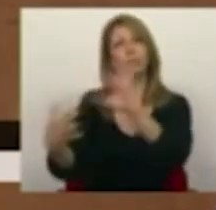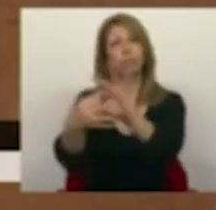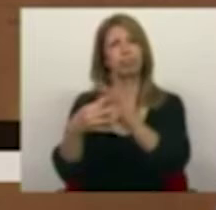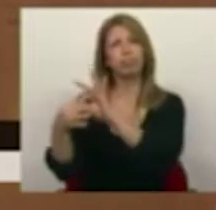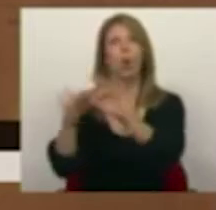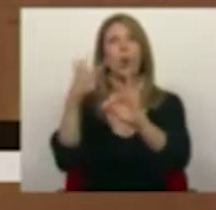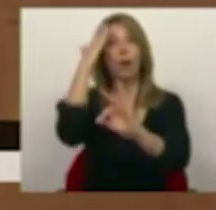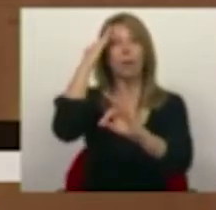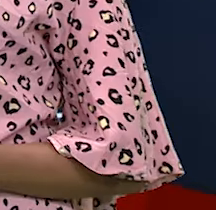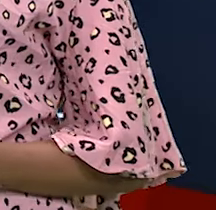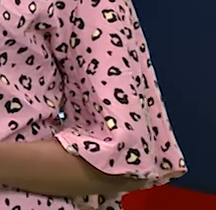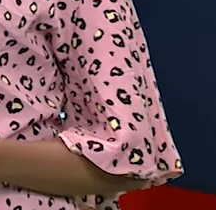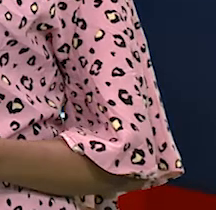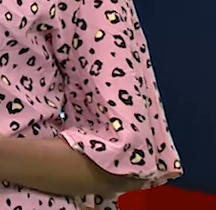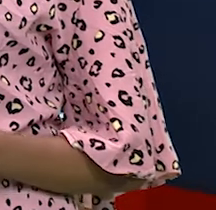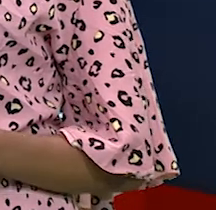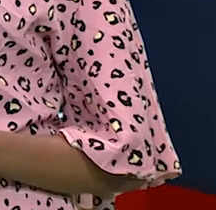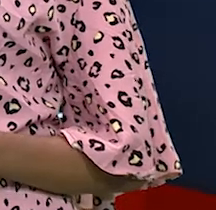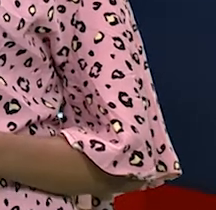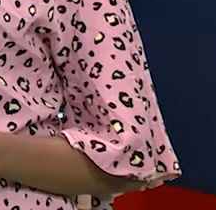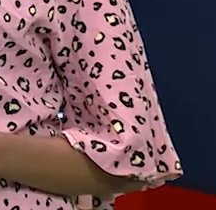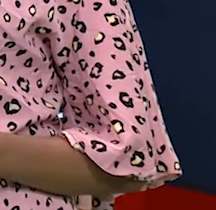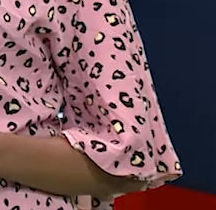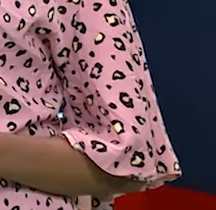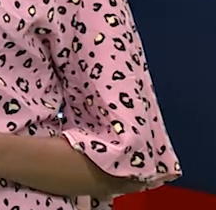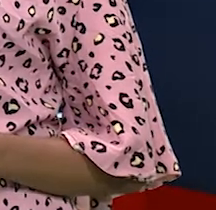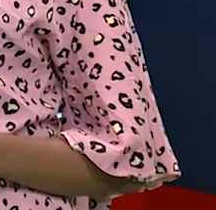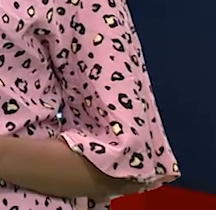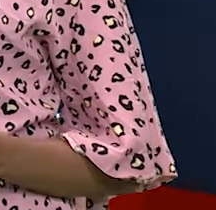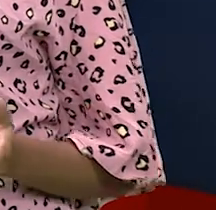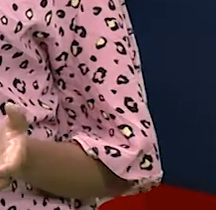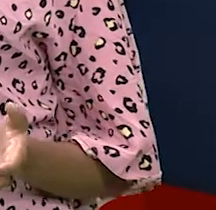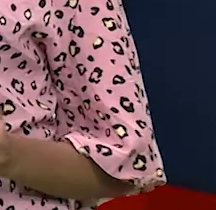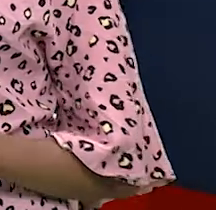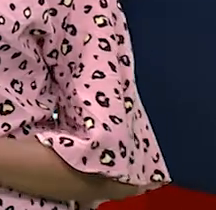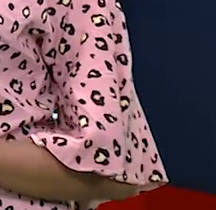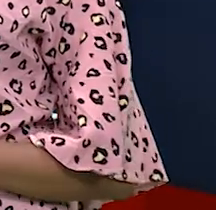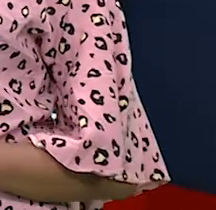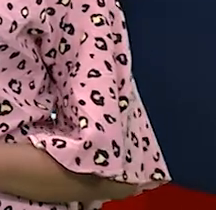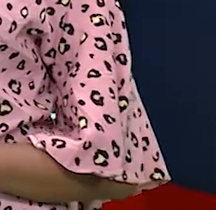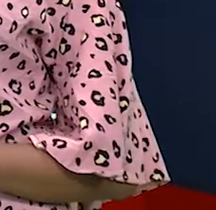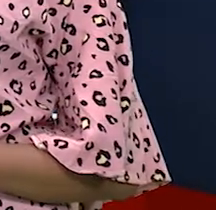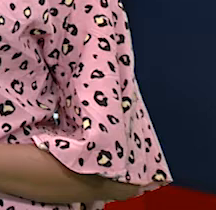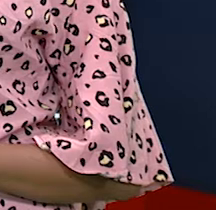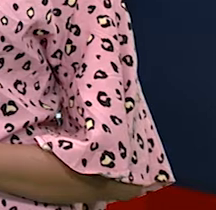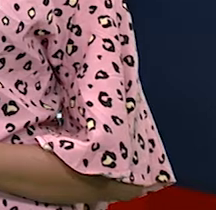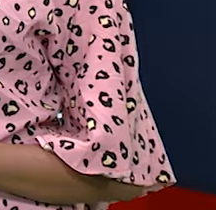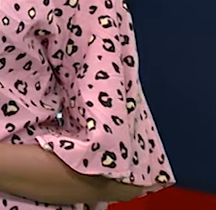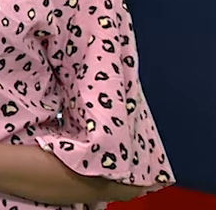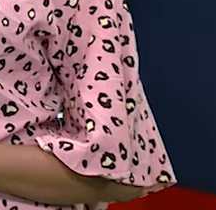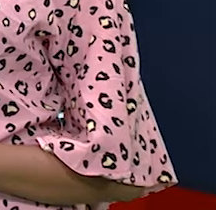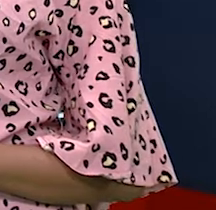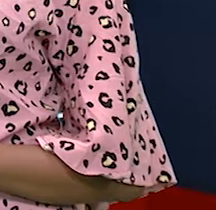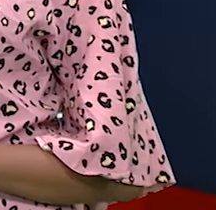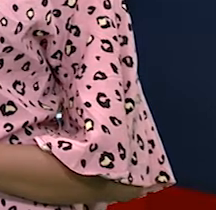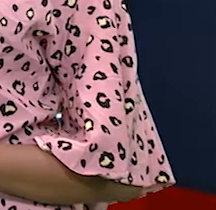não tem capacidade para o fazer. A Ordem dos Enfermeiros de Portugal lançou um apelo aos profissionais com experiência no atendimento telefónico